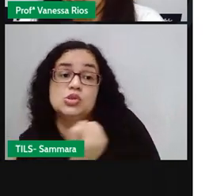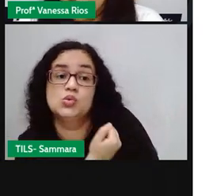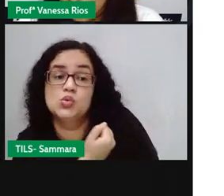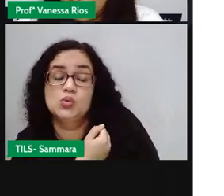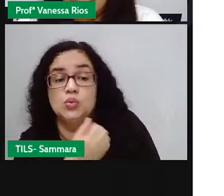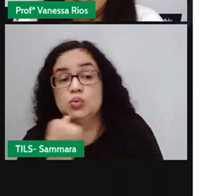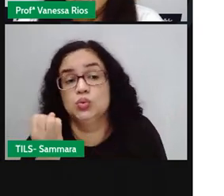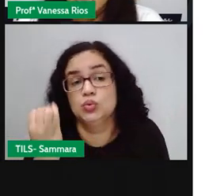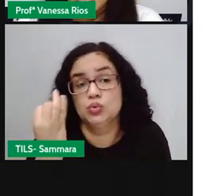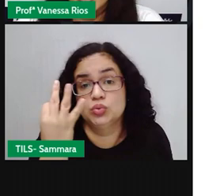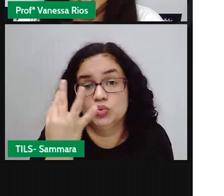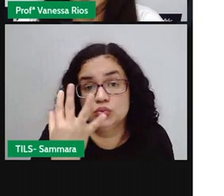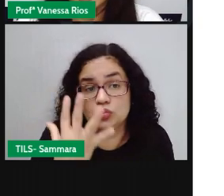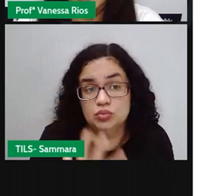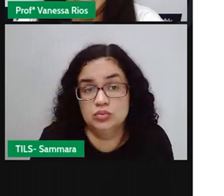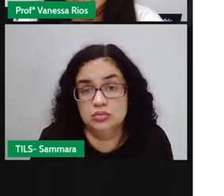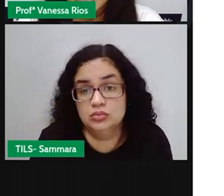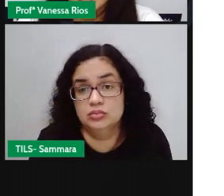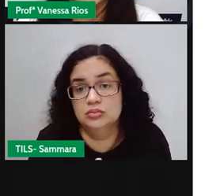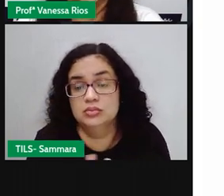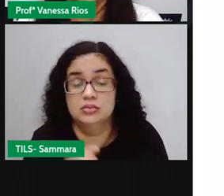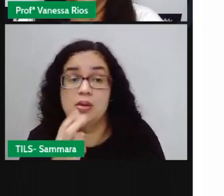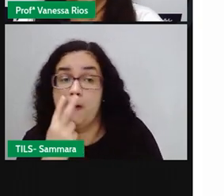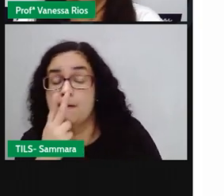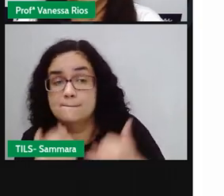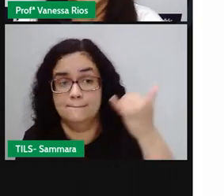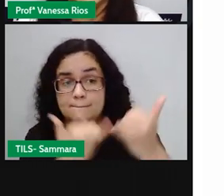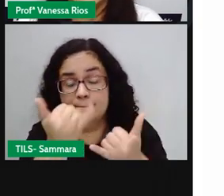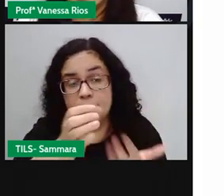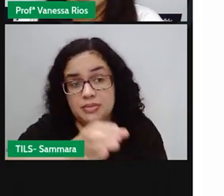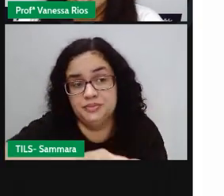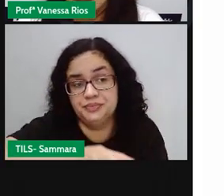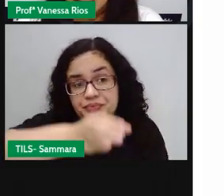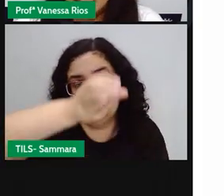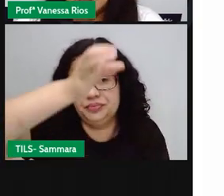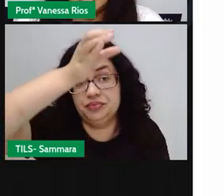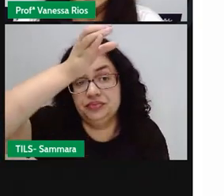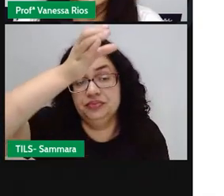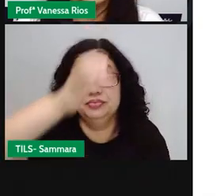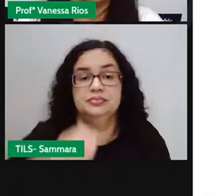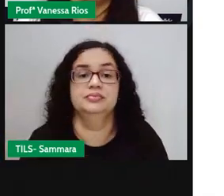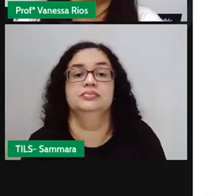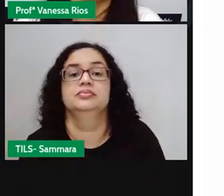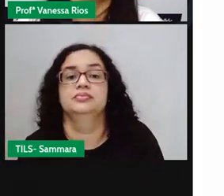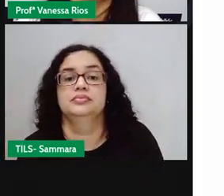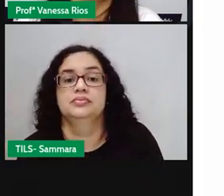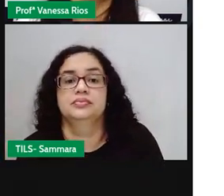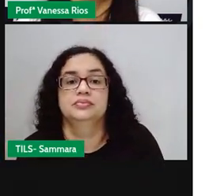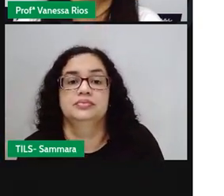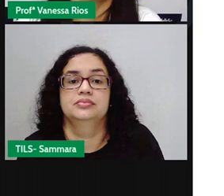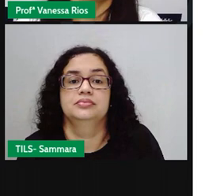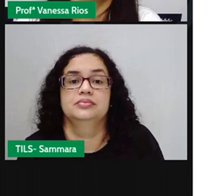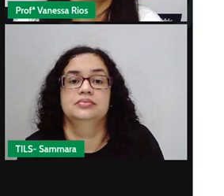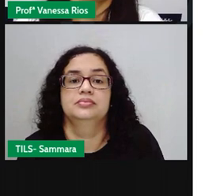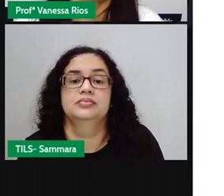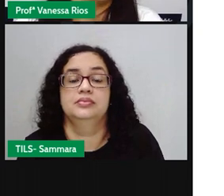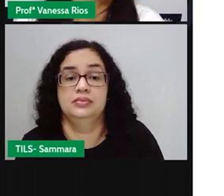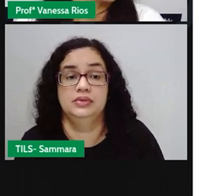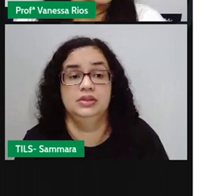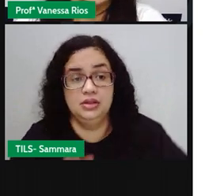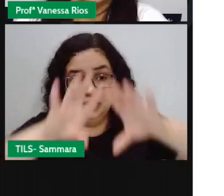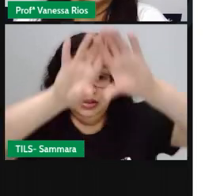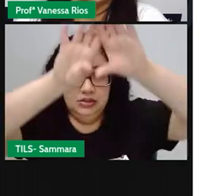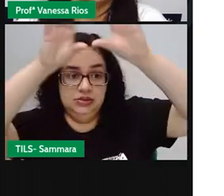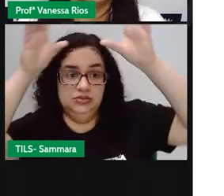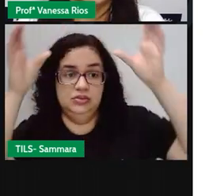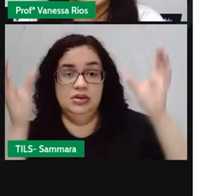as continhas. Mas o formato desse brinquedo é o formato do cilindro. E esse